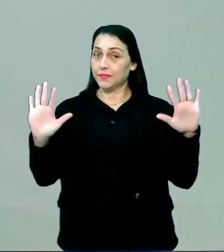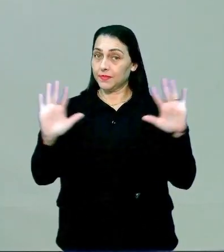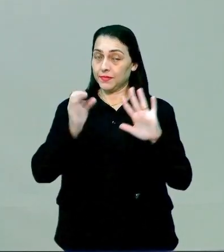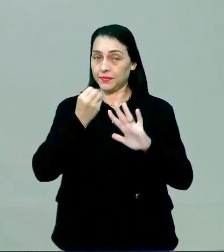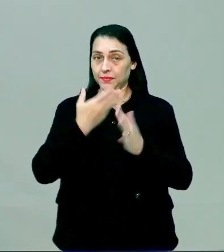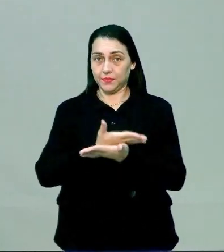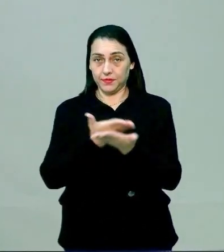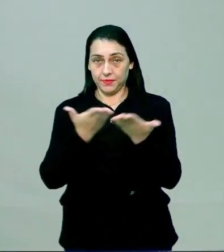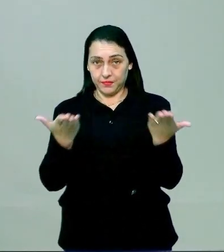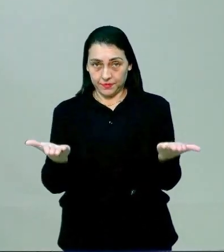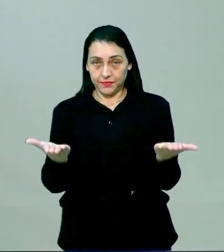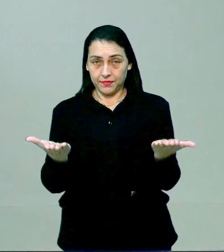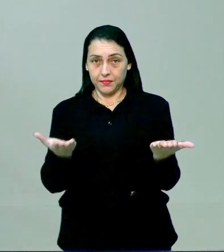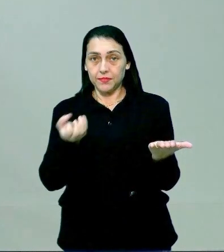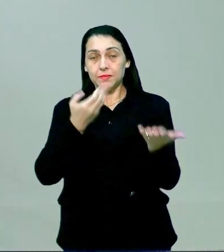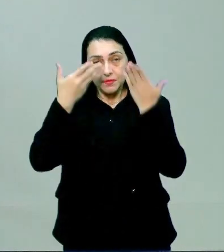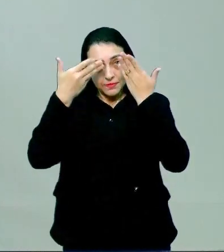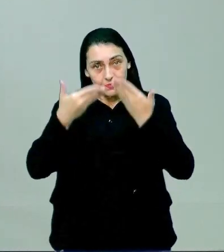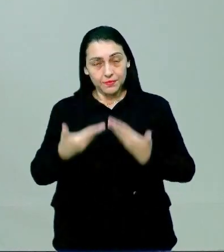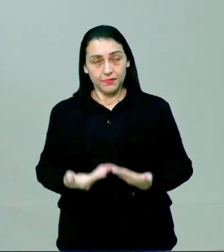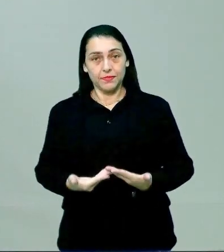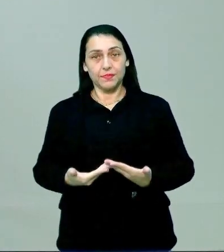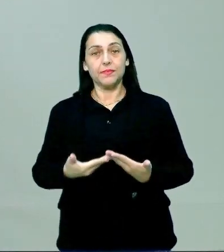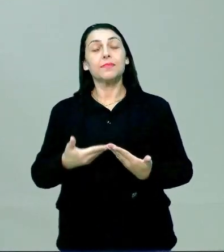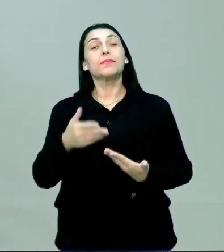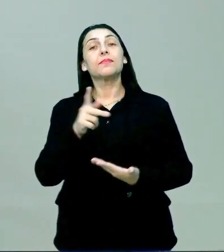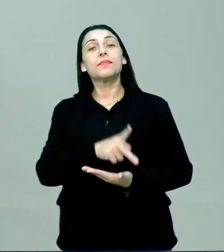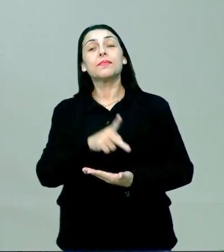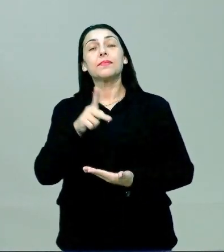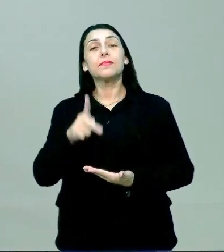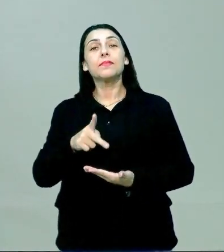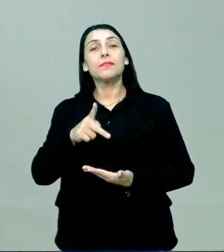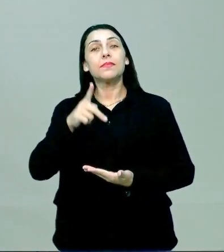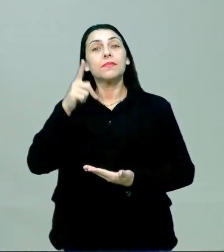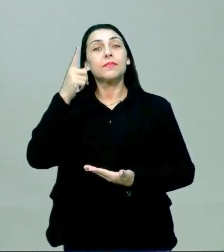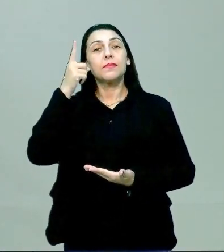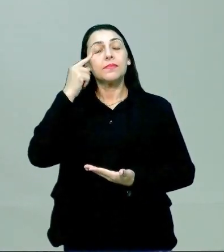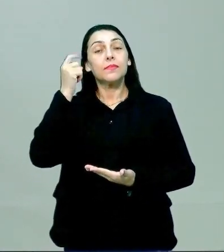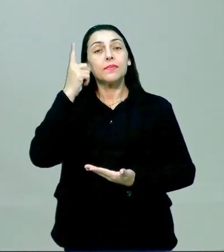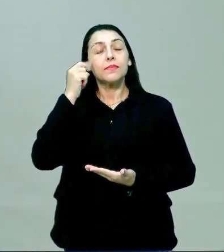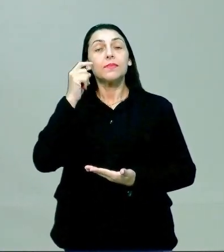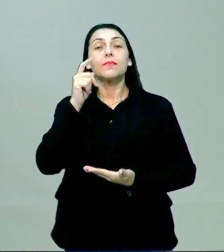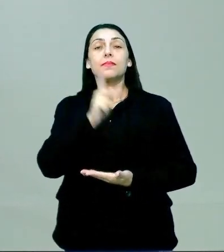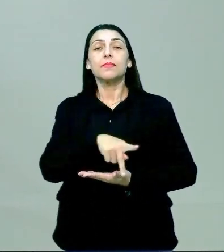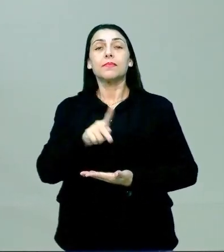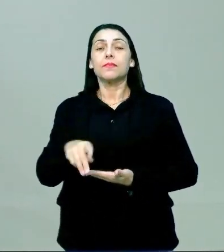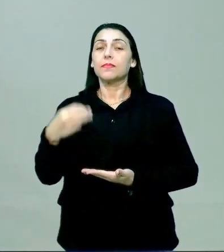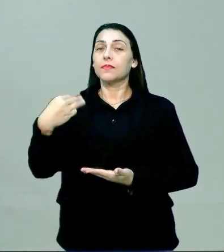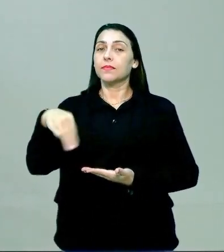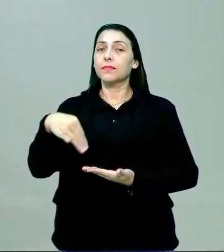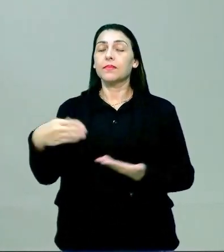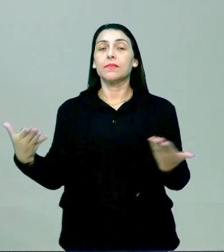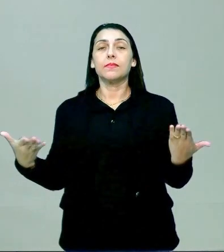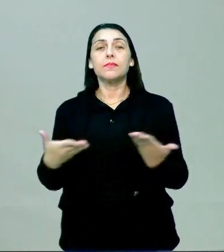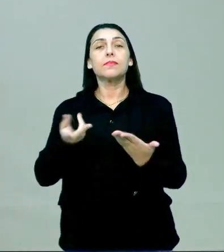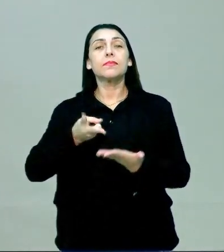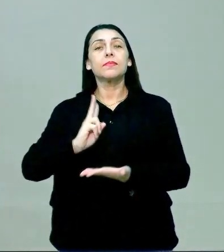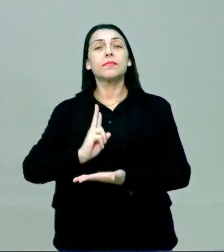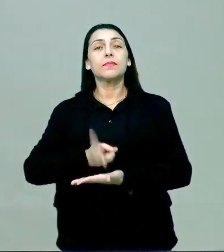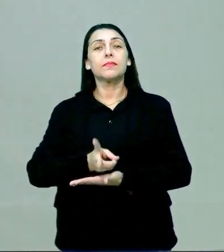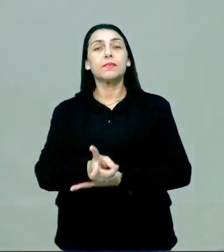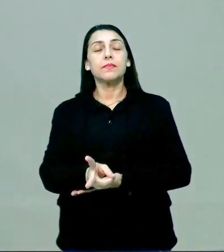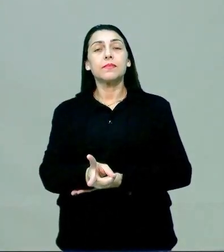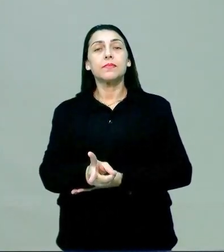Olá, tudo bem com vocês? Tudo bem comigo? Eu sou o professor Carlos, professor de matemática, e hoje a gente vai